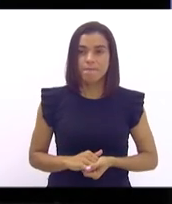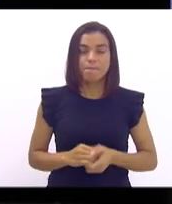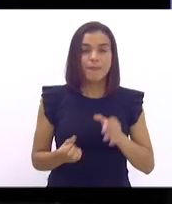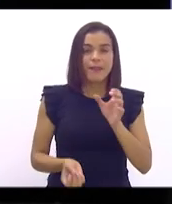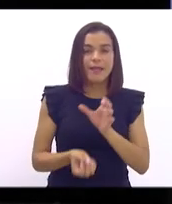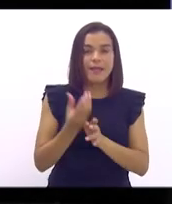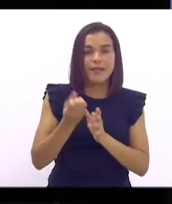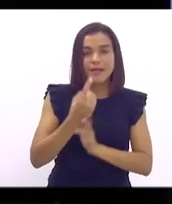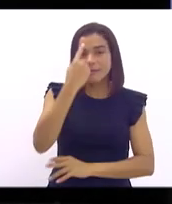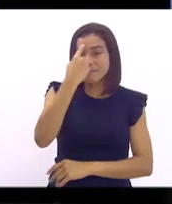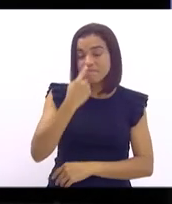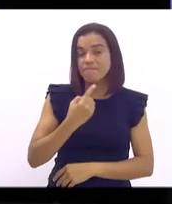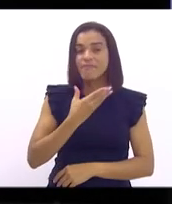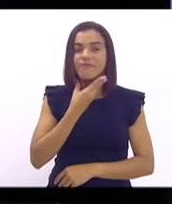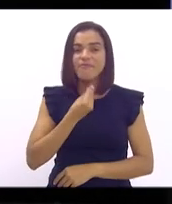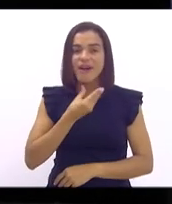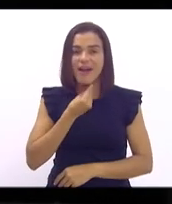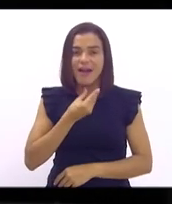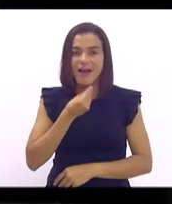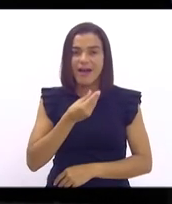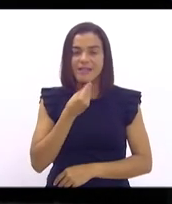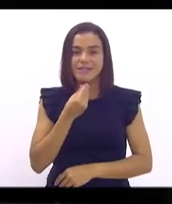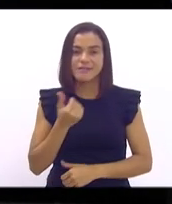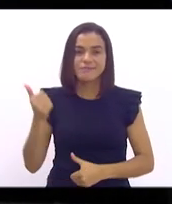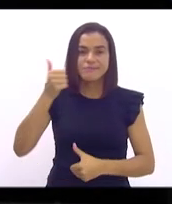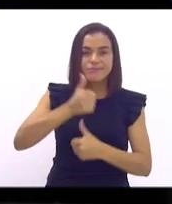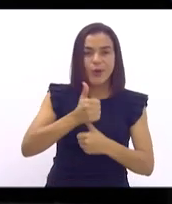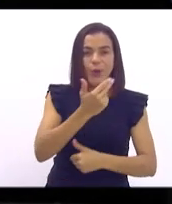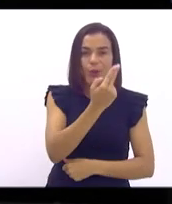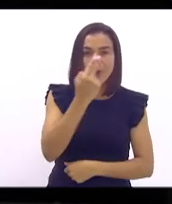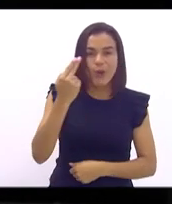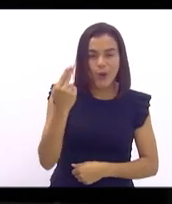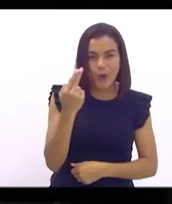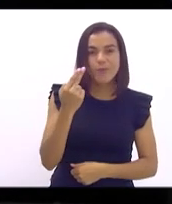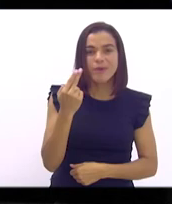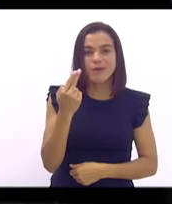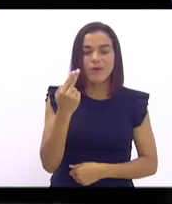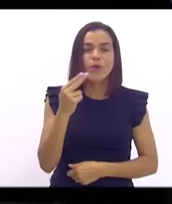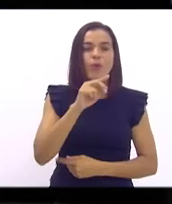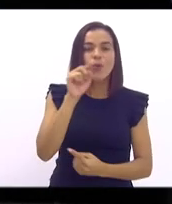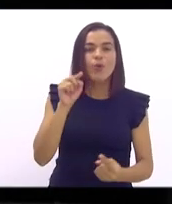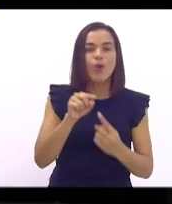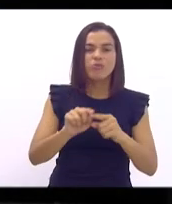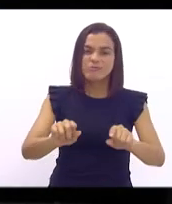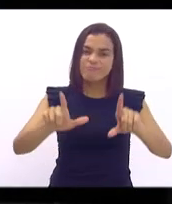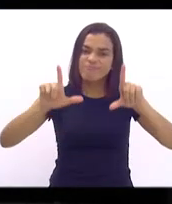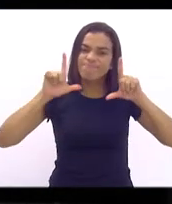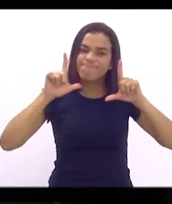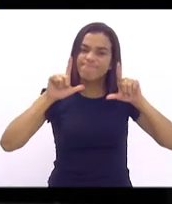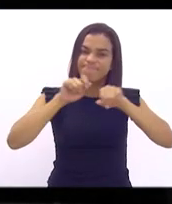Criação de perfis falsos no nome das mulheres, com a intenção ali de expor, né,